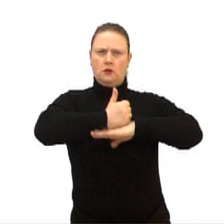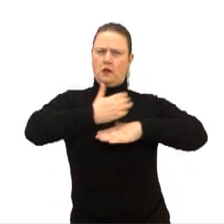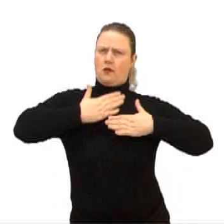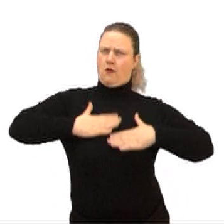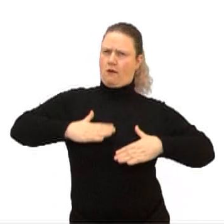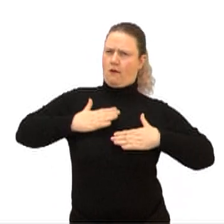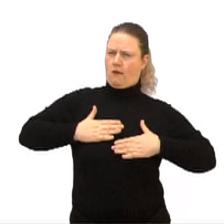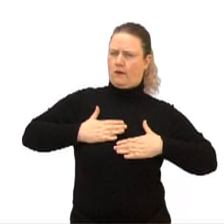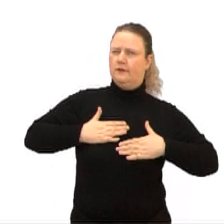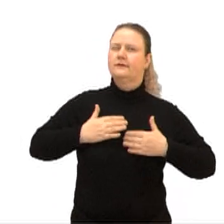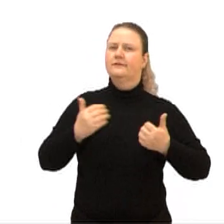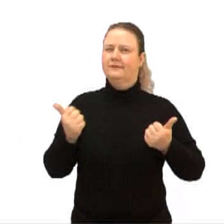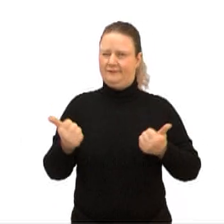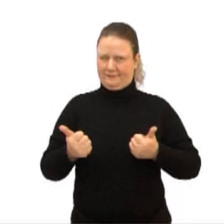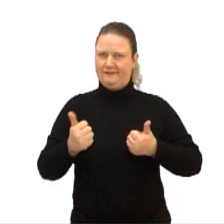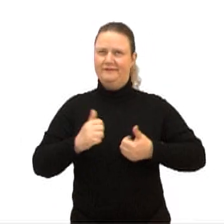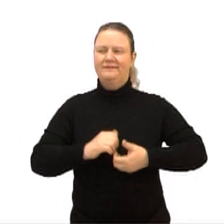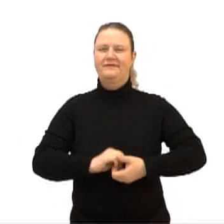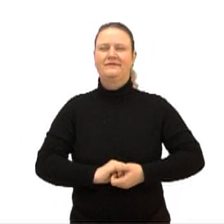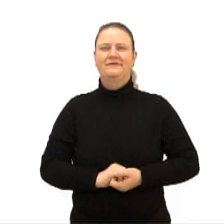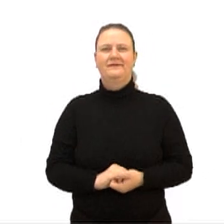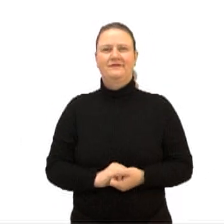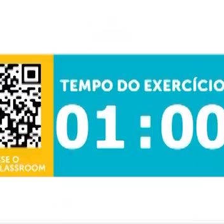marcar? Voltamos já já.